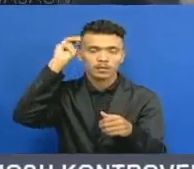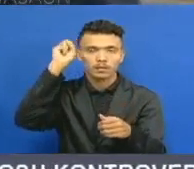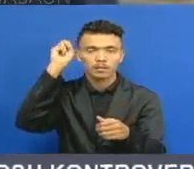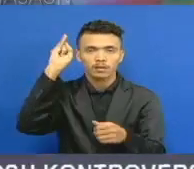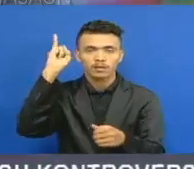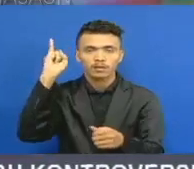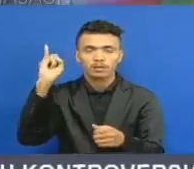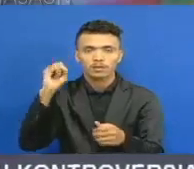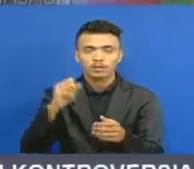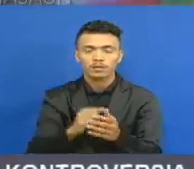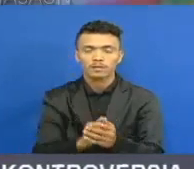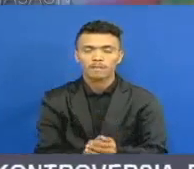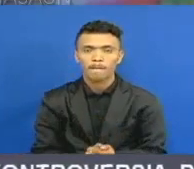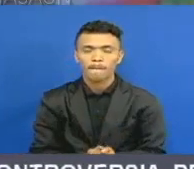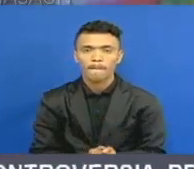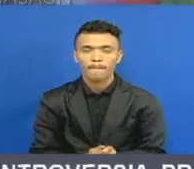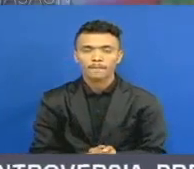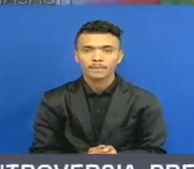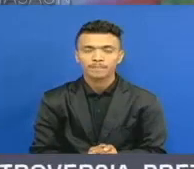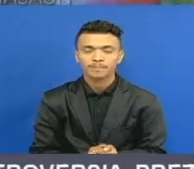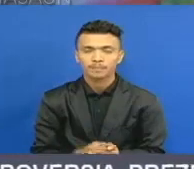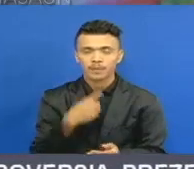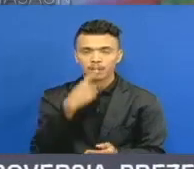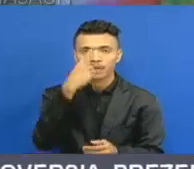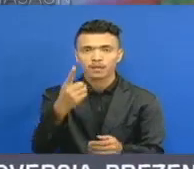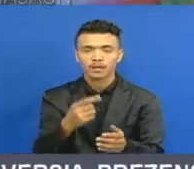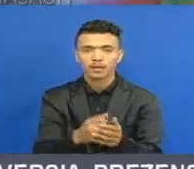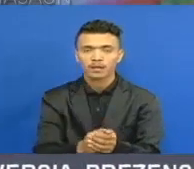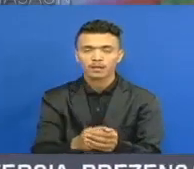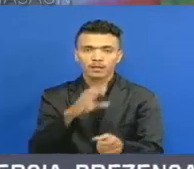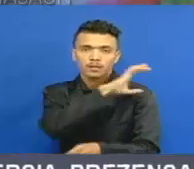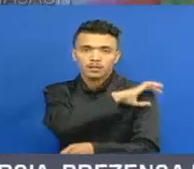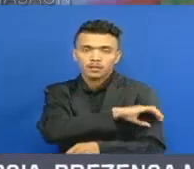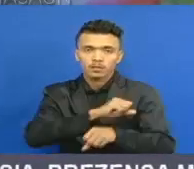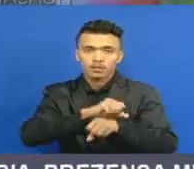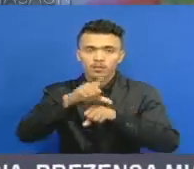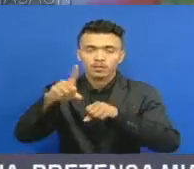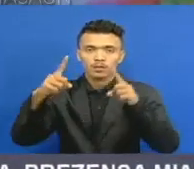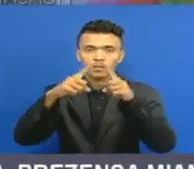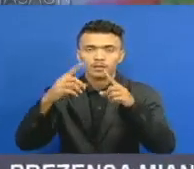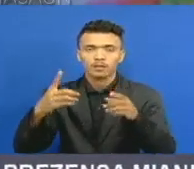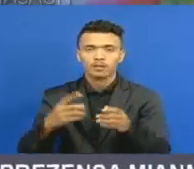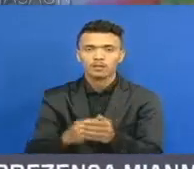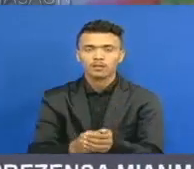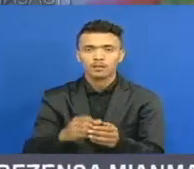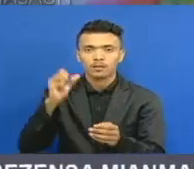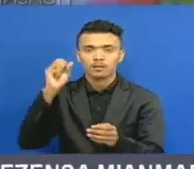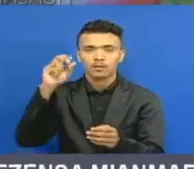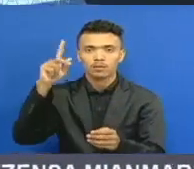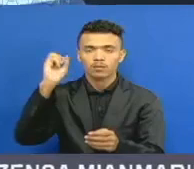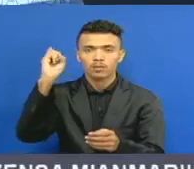na Inclusão, Signe Sandrawati Verdeal, explica. Segurança social para titulares órgão soberano, com a